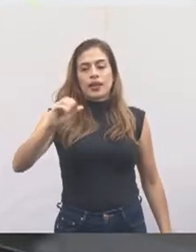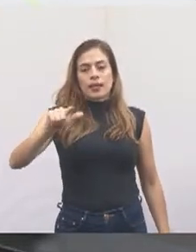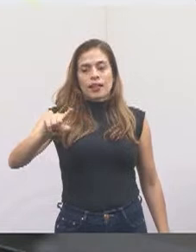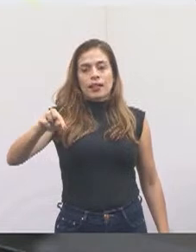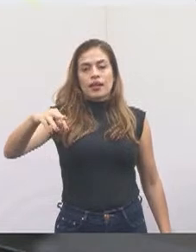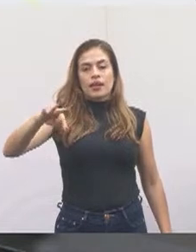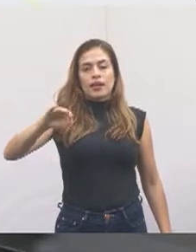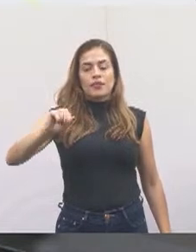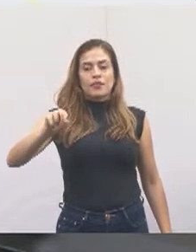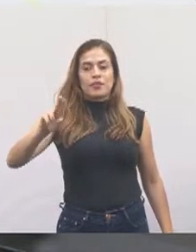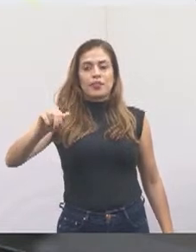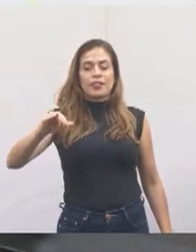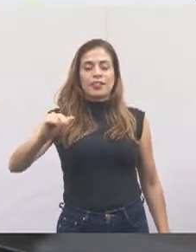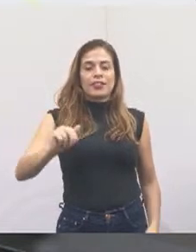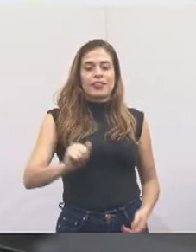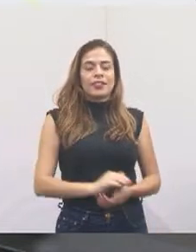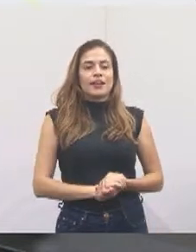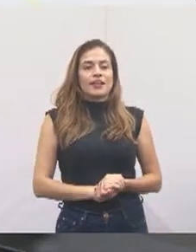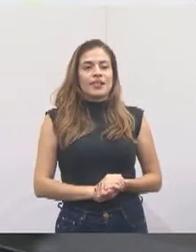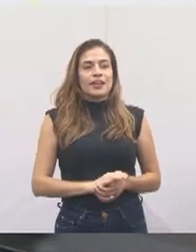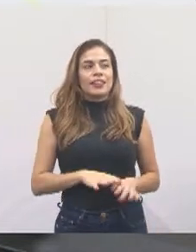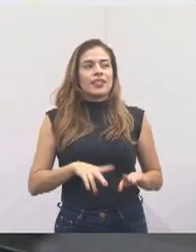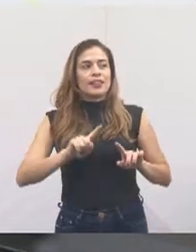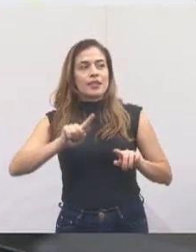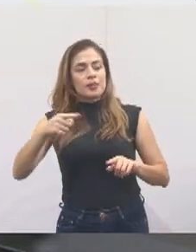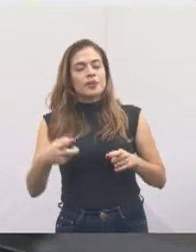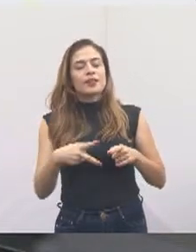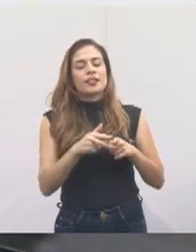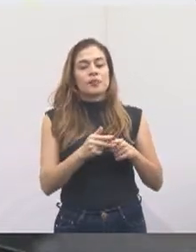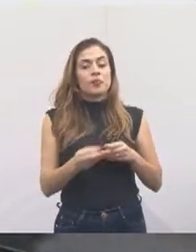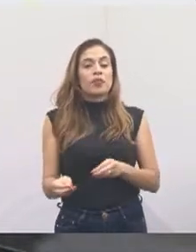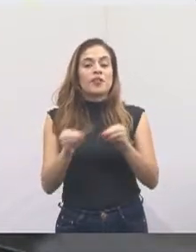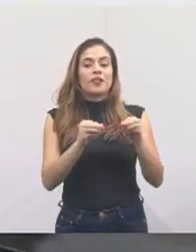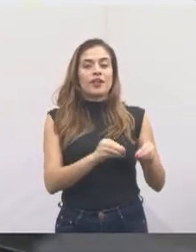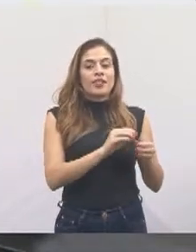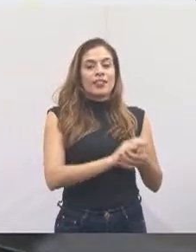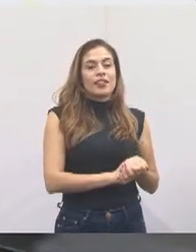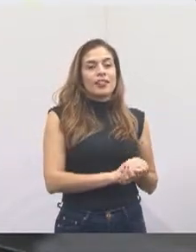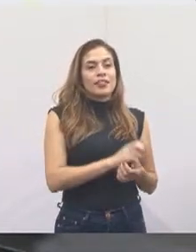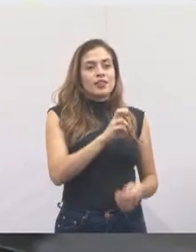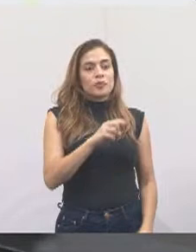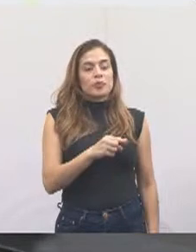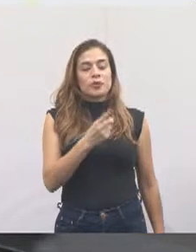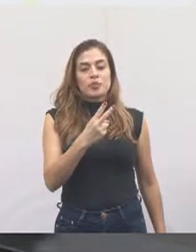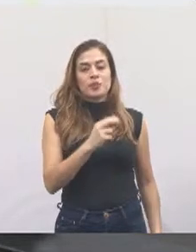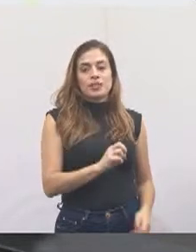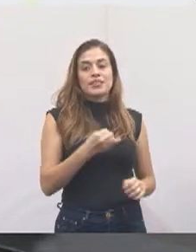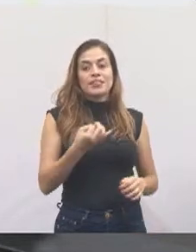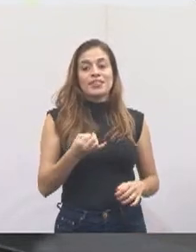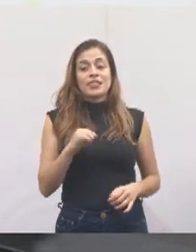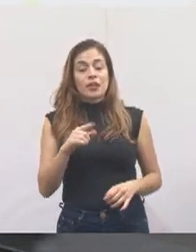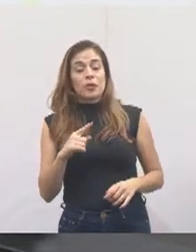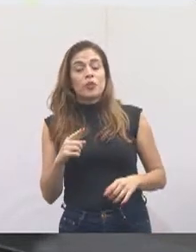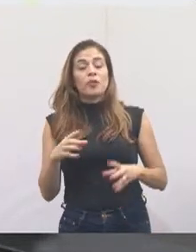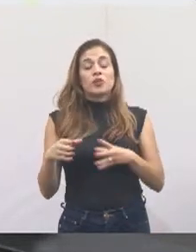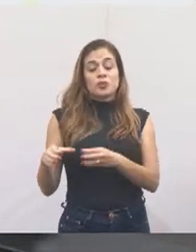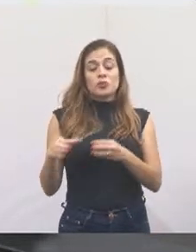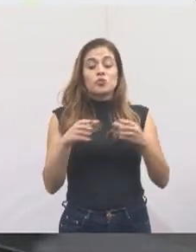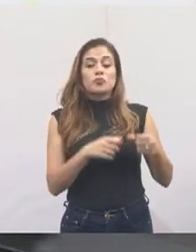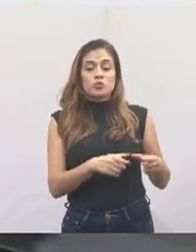finalização da reforma 5.1 se assim a qual data 5.2 senão onde eles serão